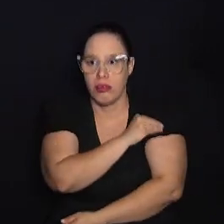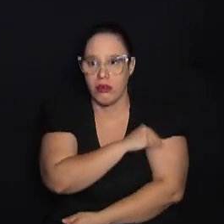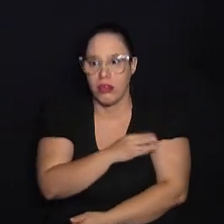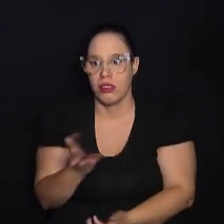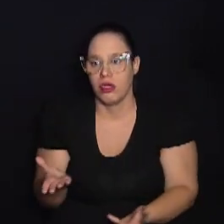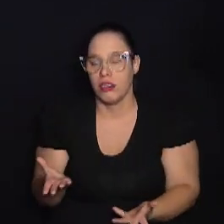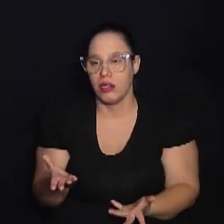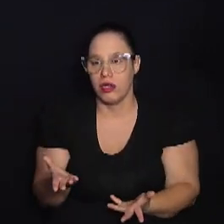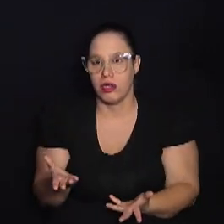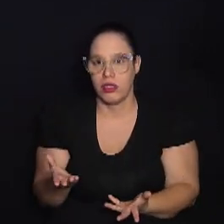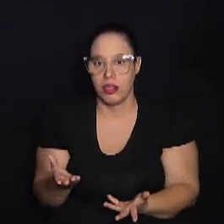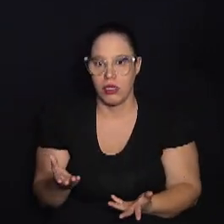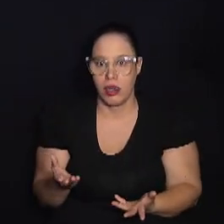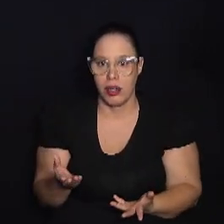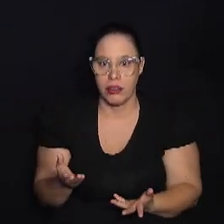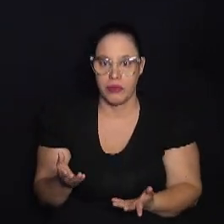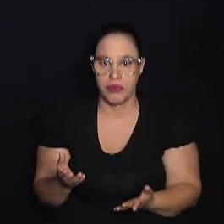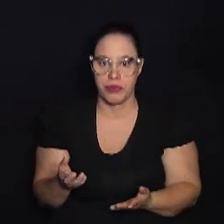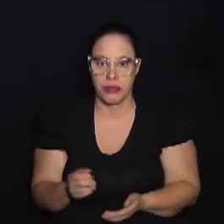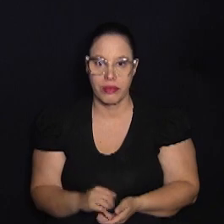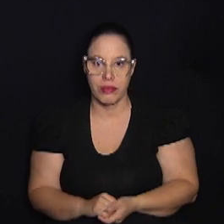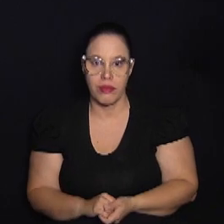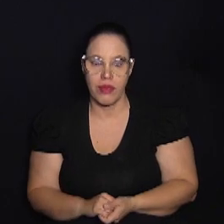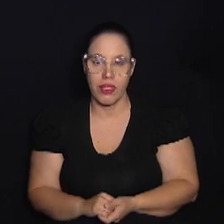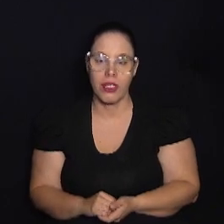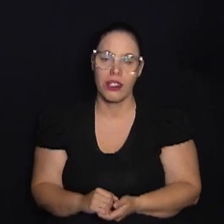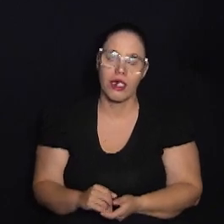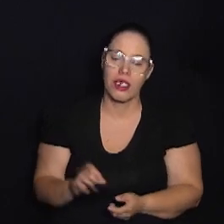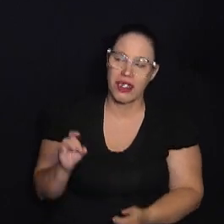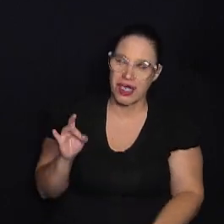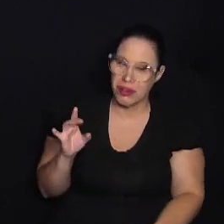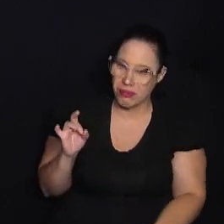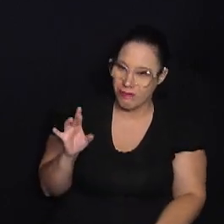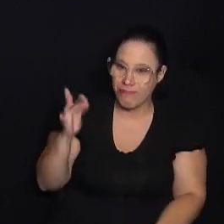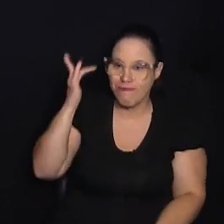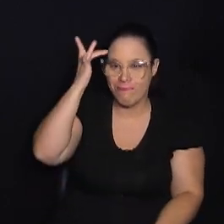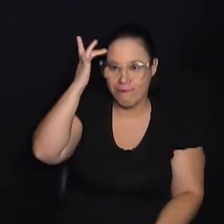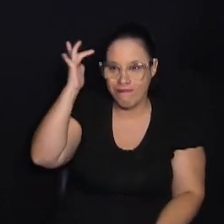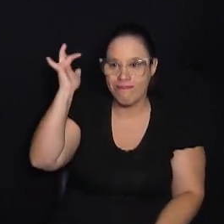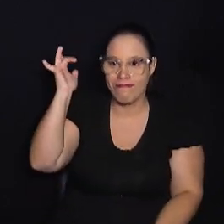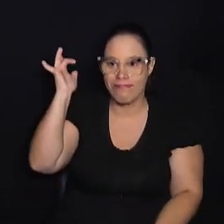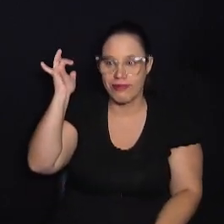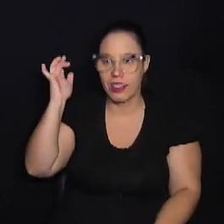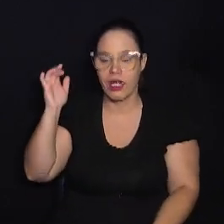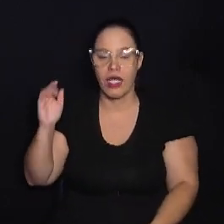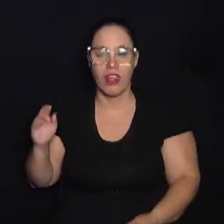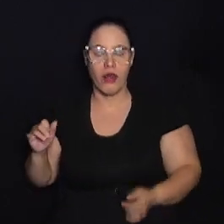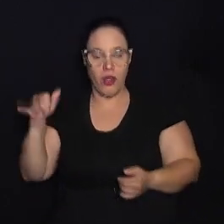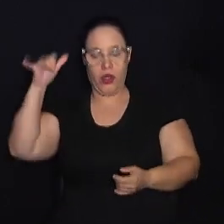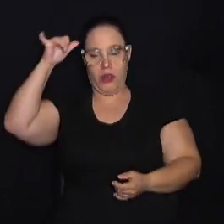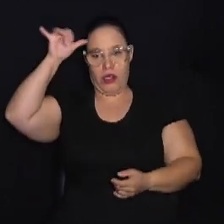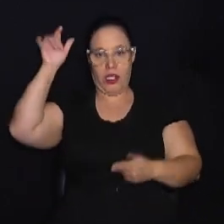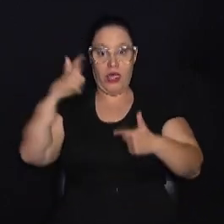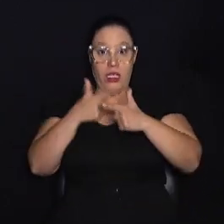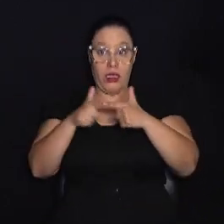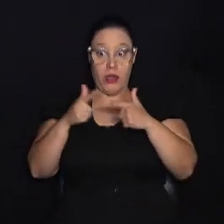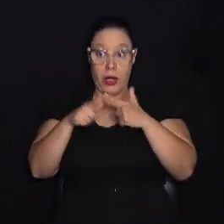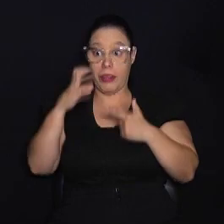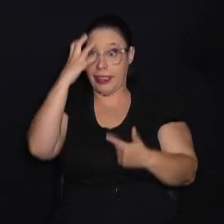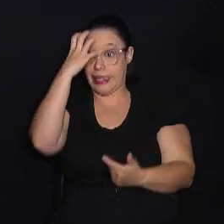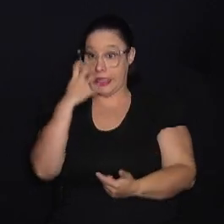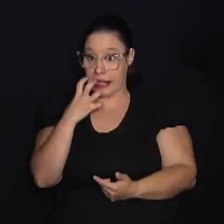são do nosso dia a dia, são simples de fazer, e você evita problemas muito sérios lá na frente, e algumas